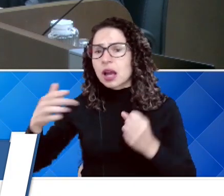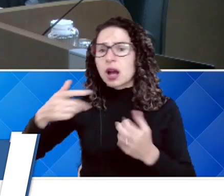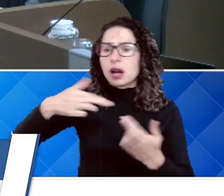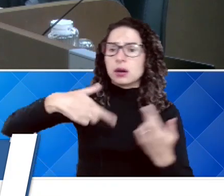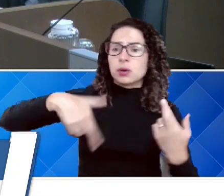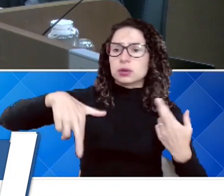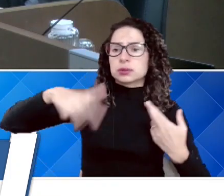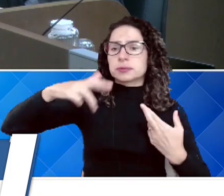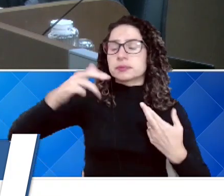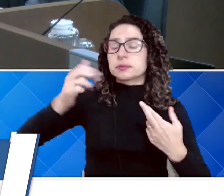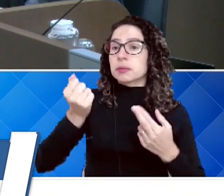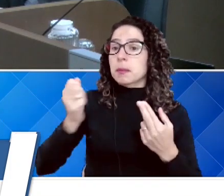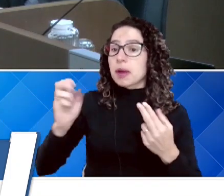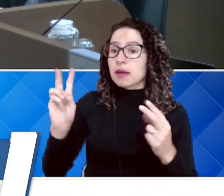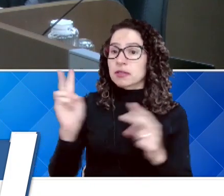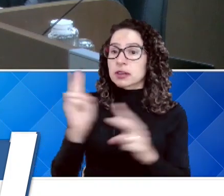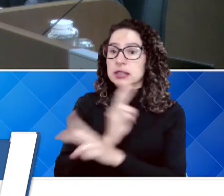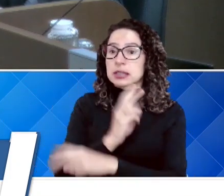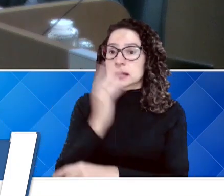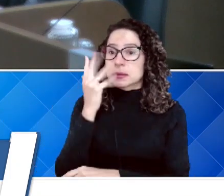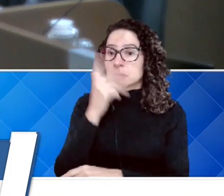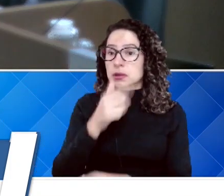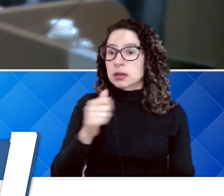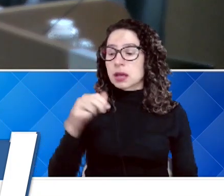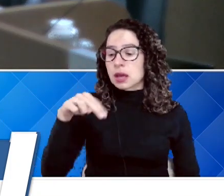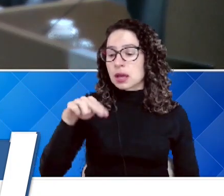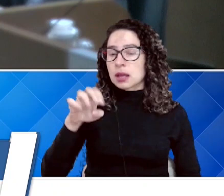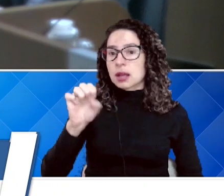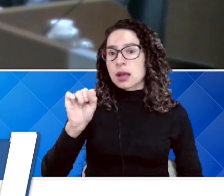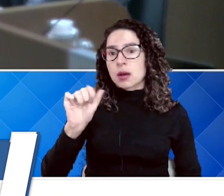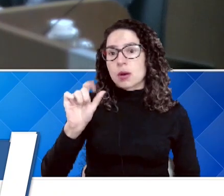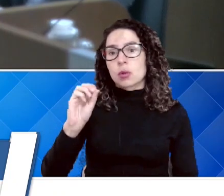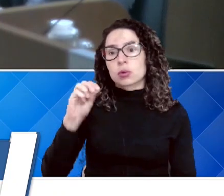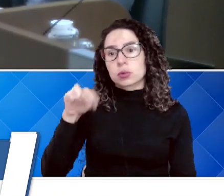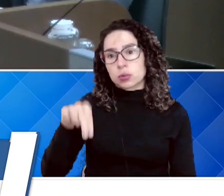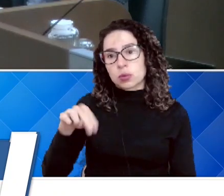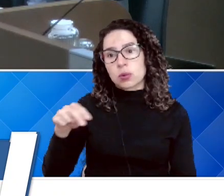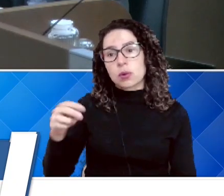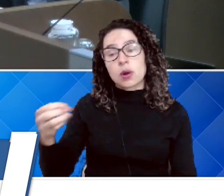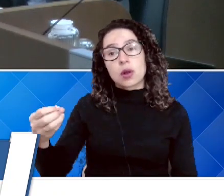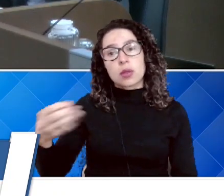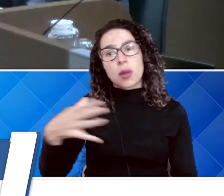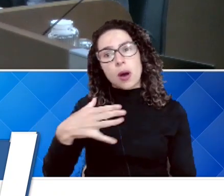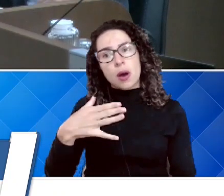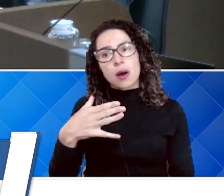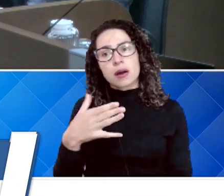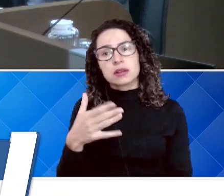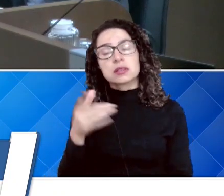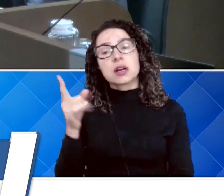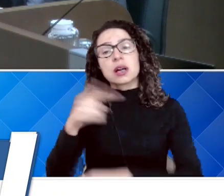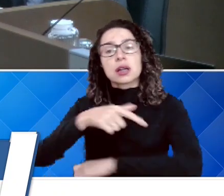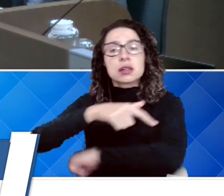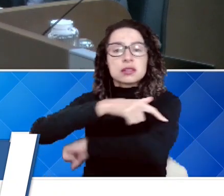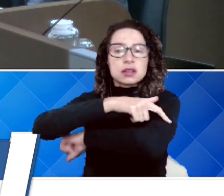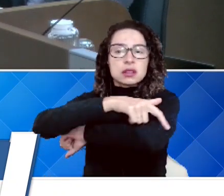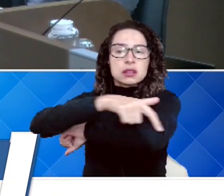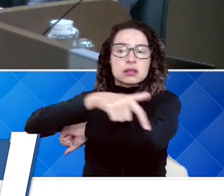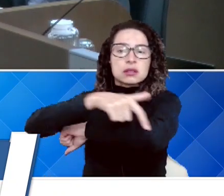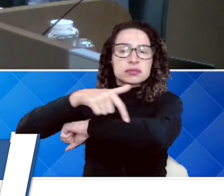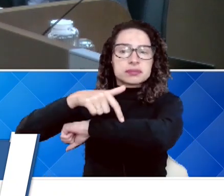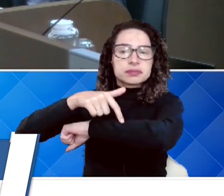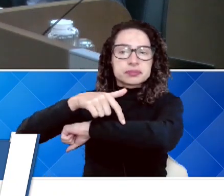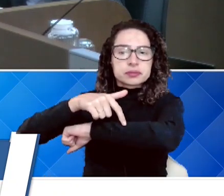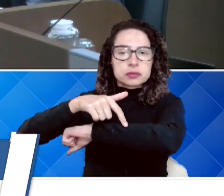avenida bonita, que é a Nelson Nogueira, moderna. E ali na esquina com a Rua